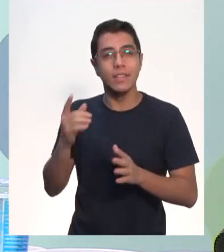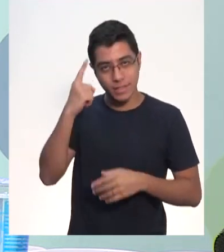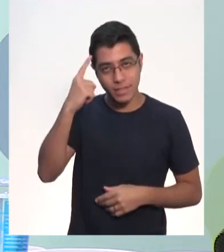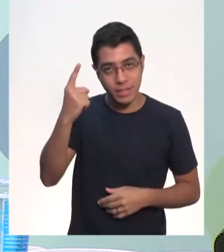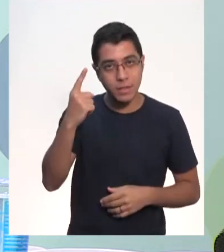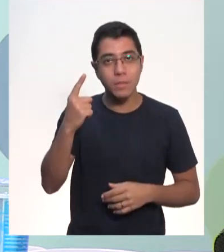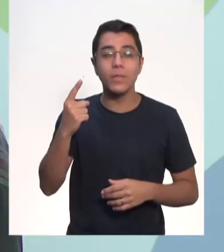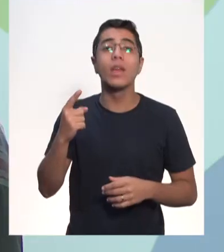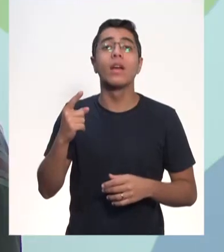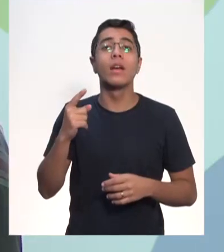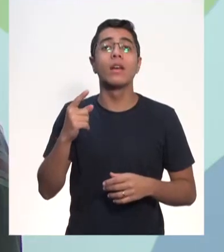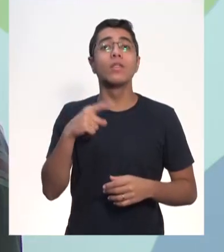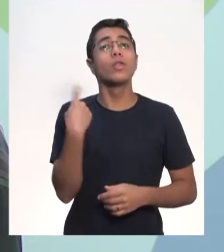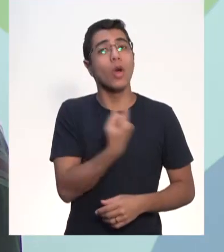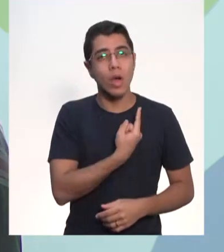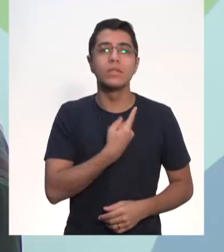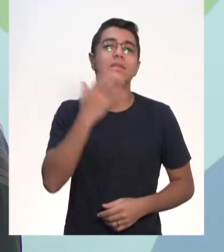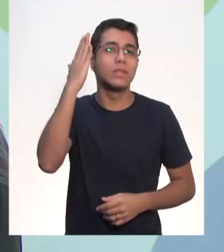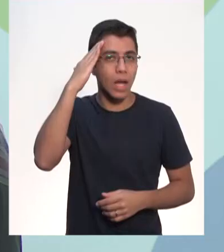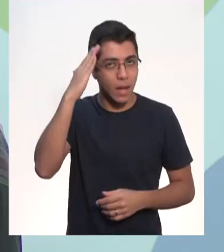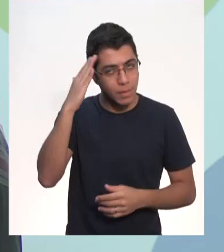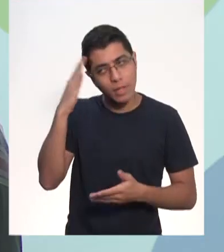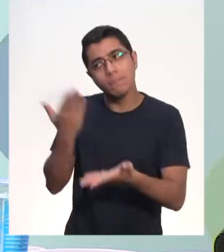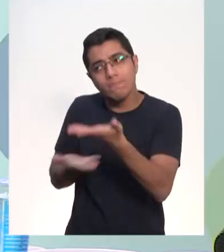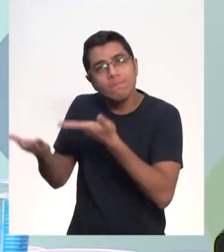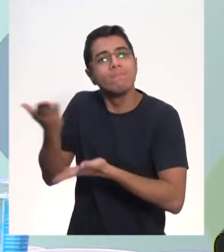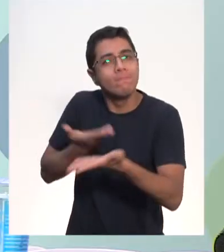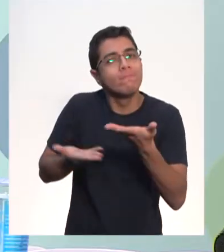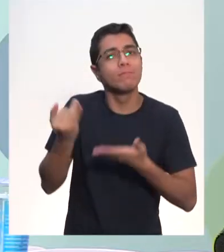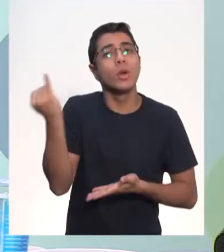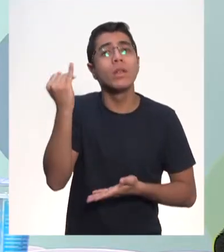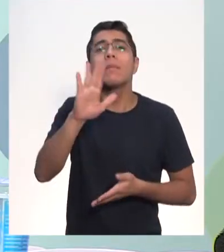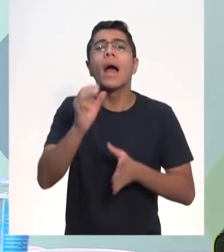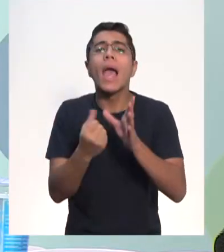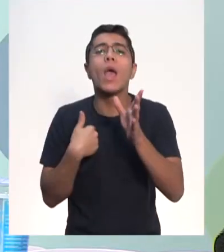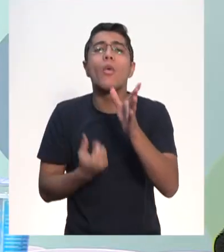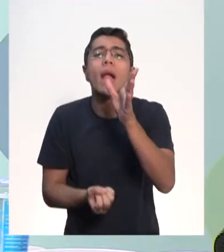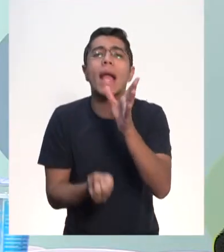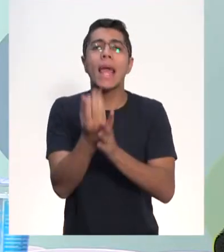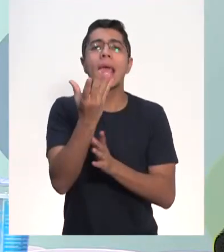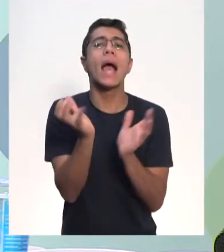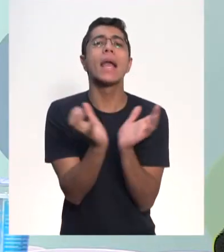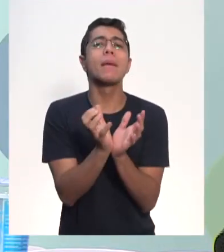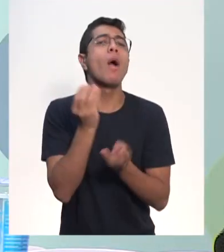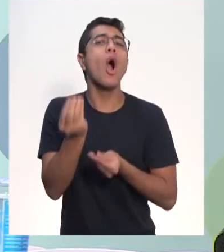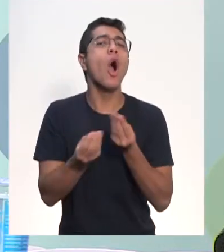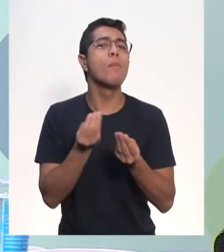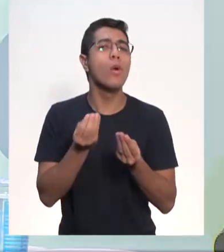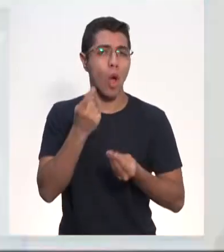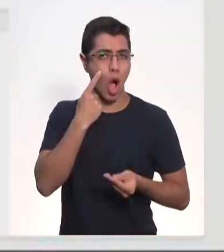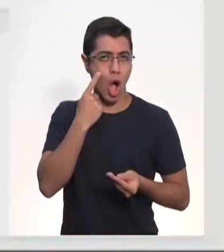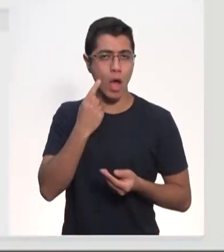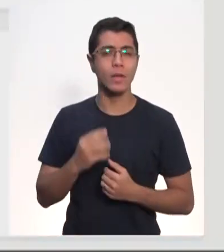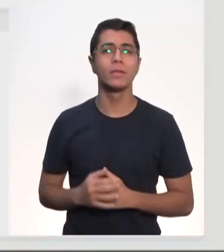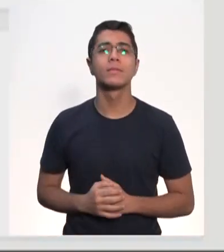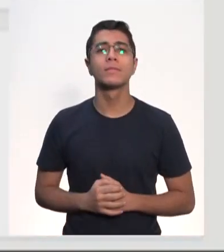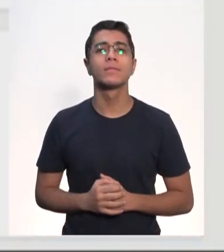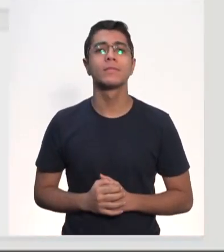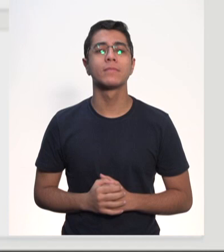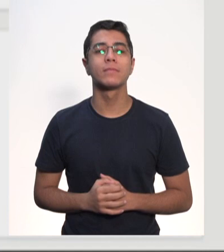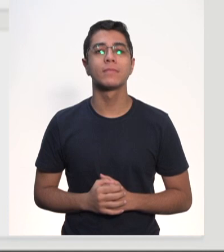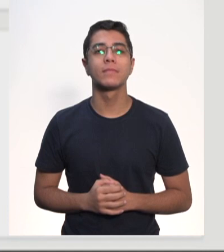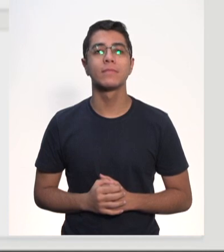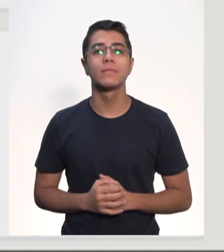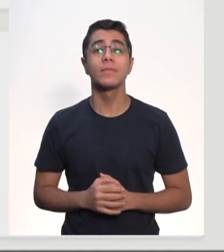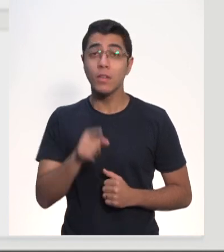componentes, interagindo. Então, como criar a equipe no Teams? Para criar a sua equipe